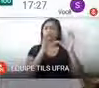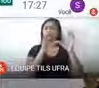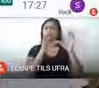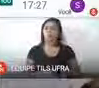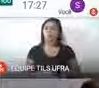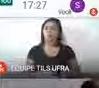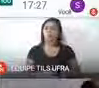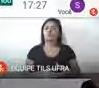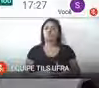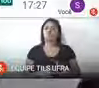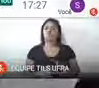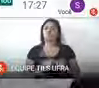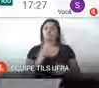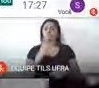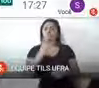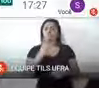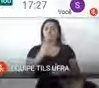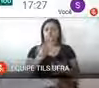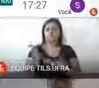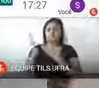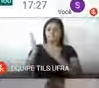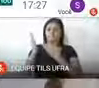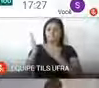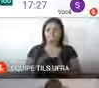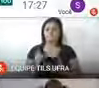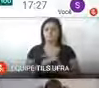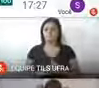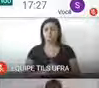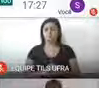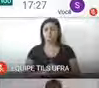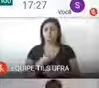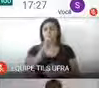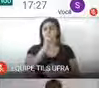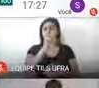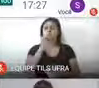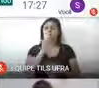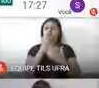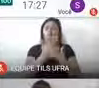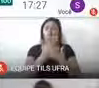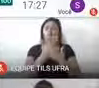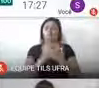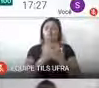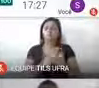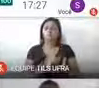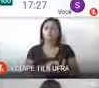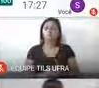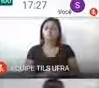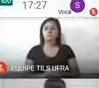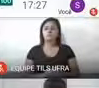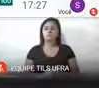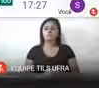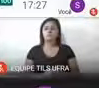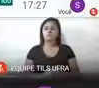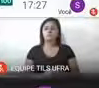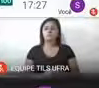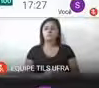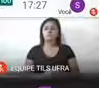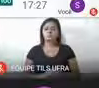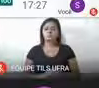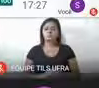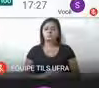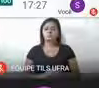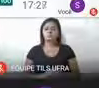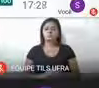pela professora. E ela fez aqui algumas reflexões sobre os seus estudos, reflexões sobre os dados